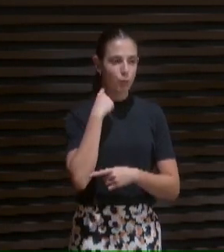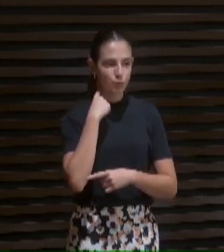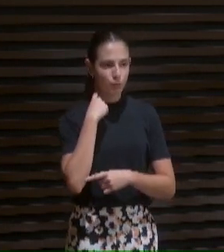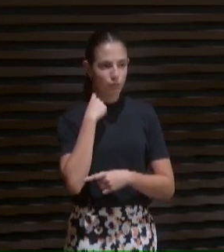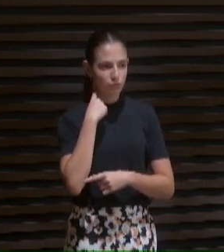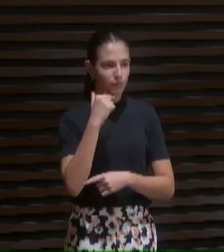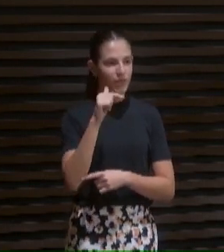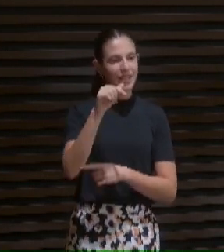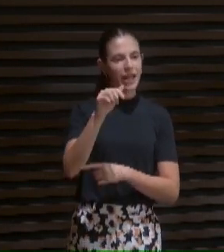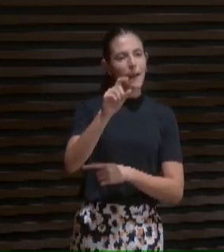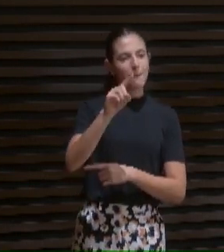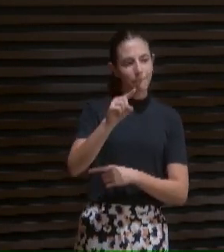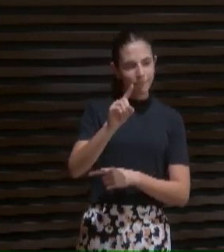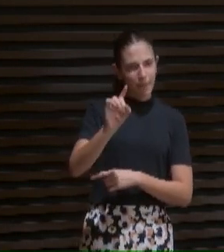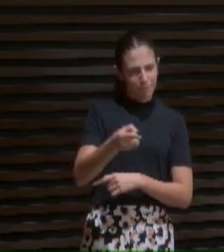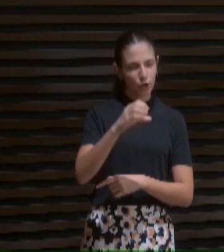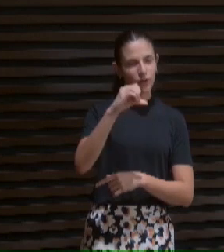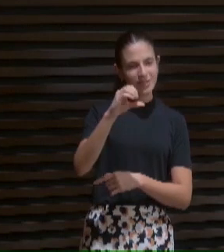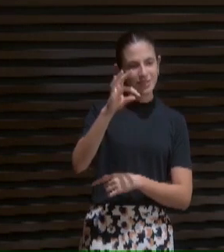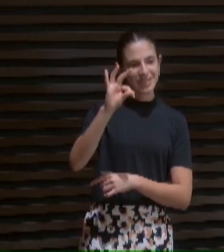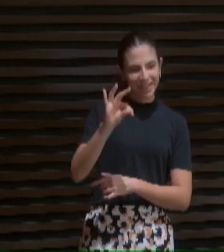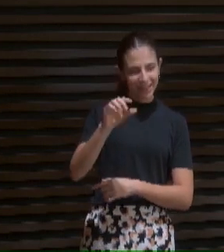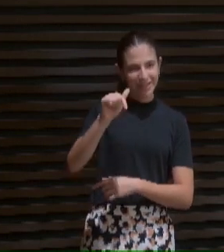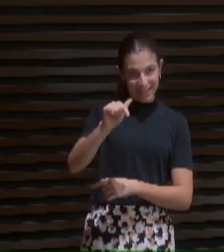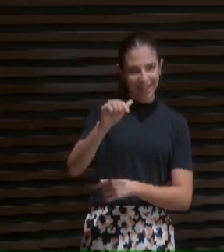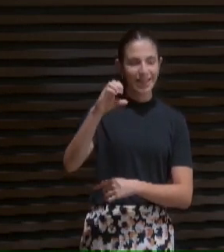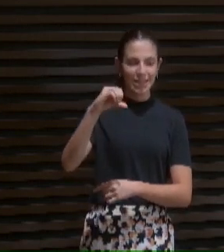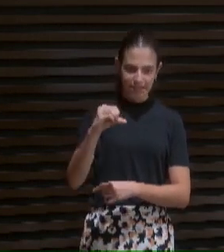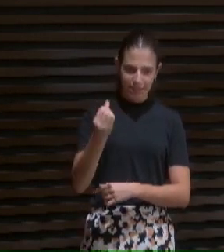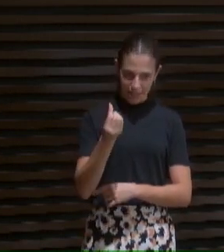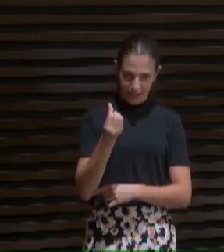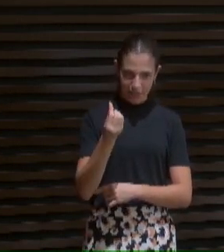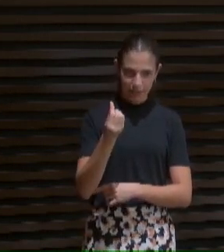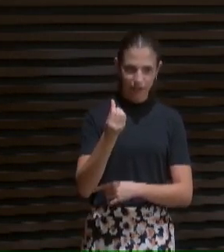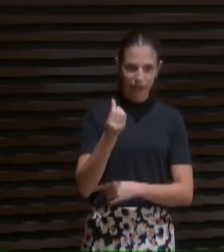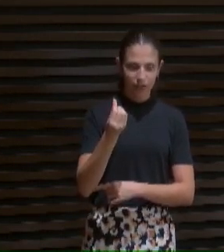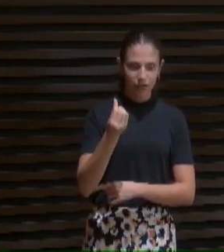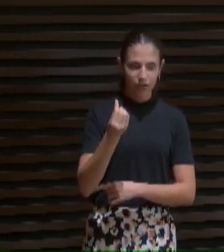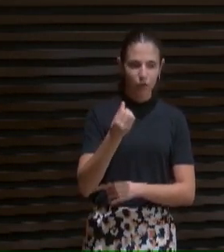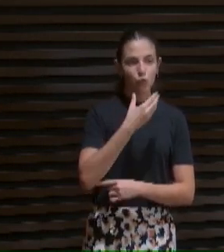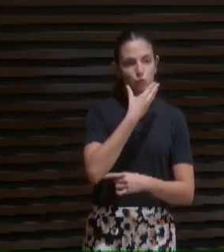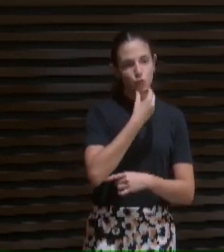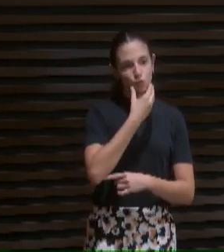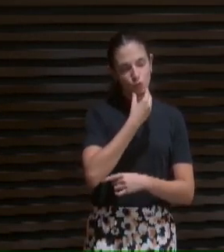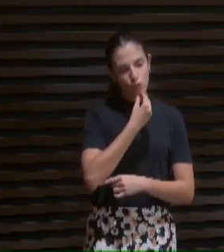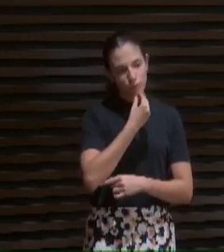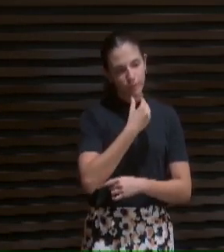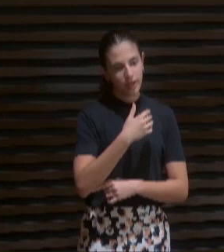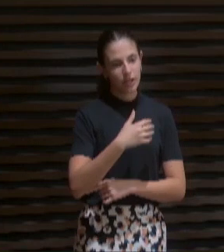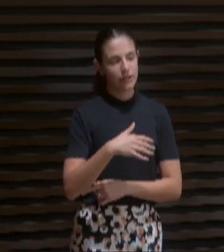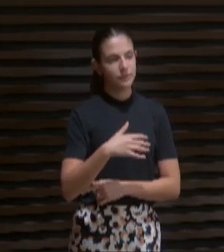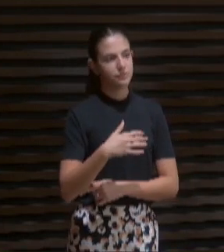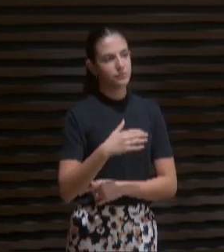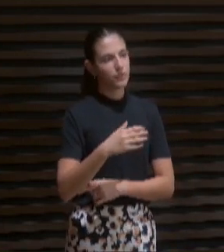quando Adam Weishausput, o grande cérebro do poder